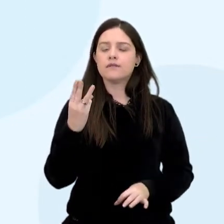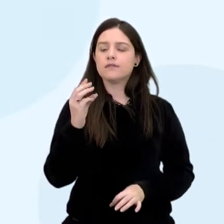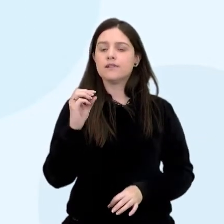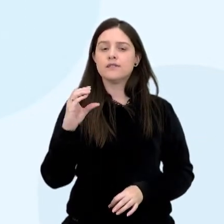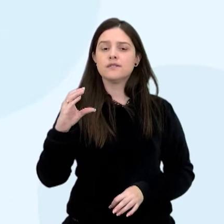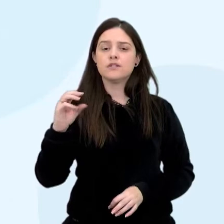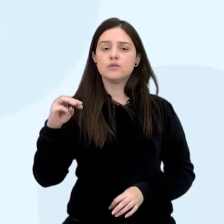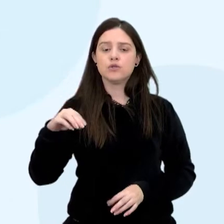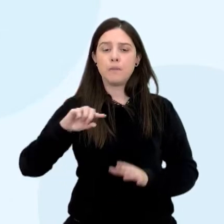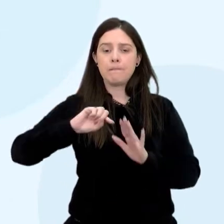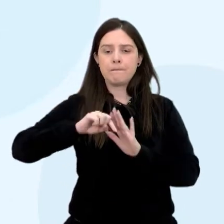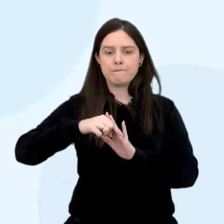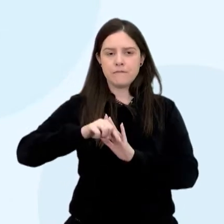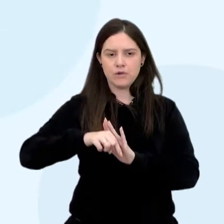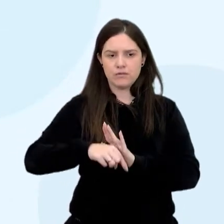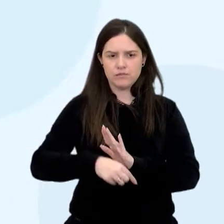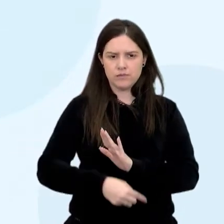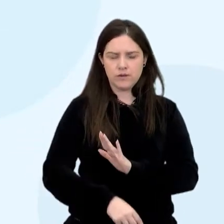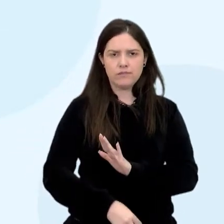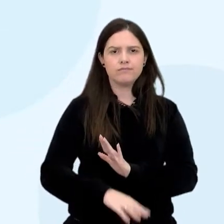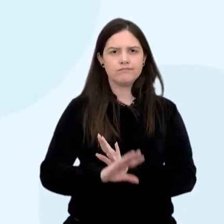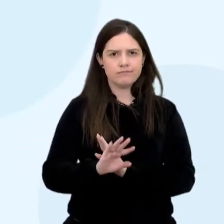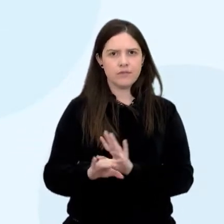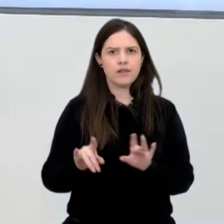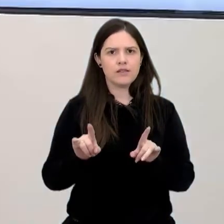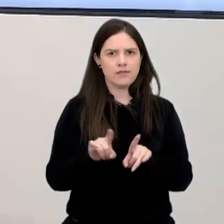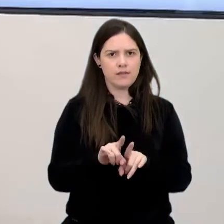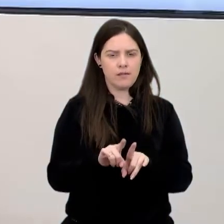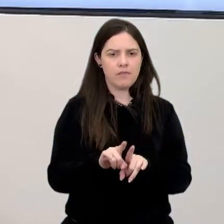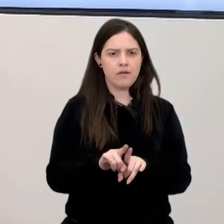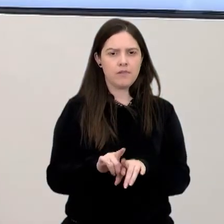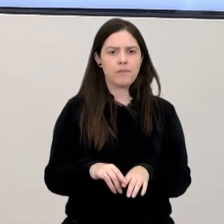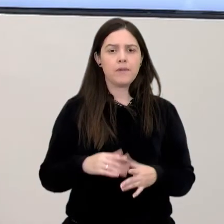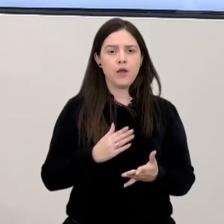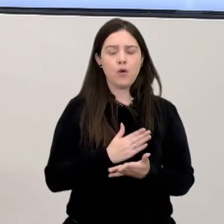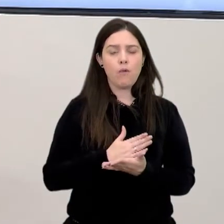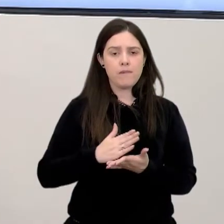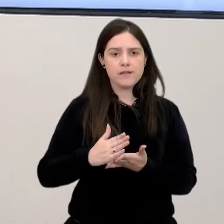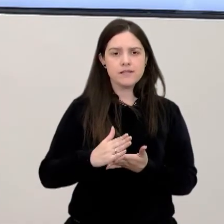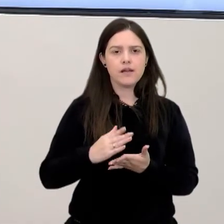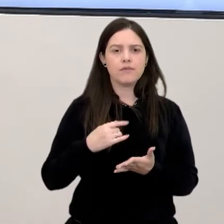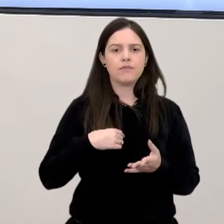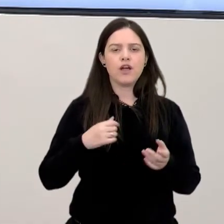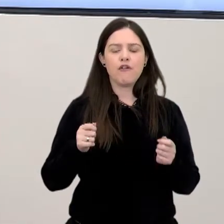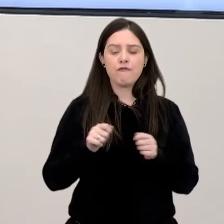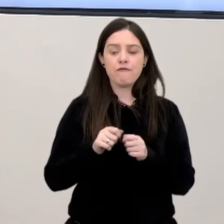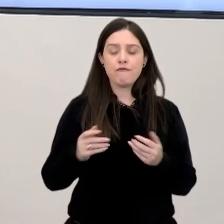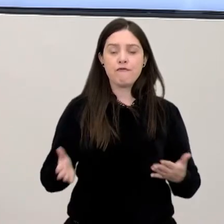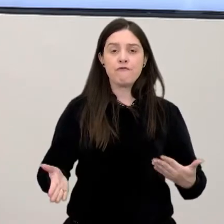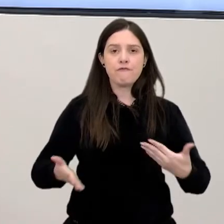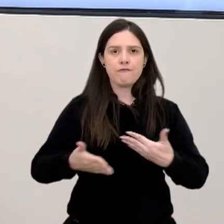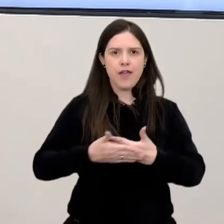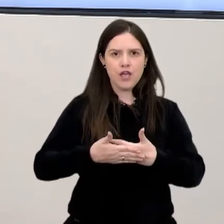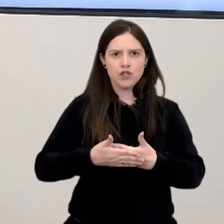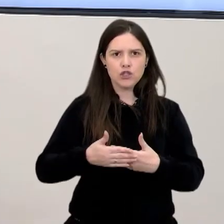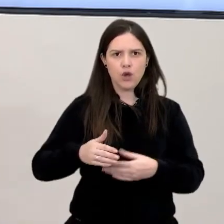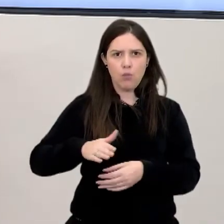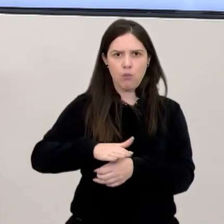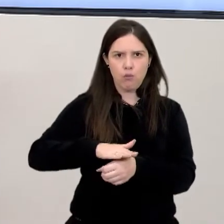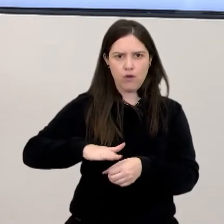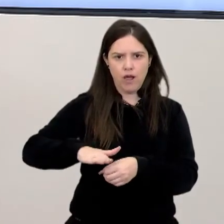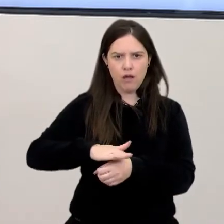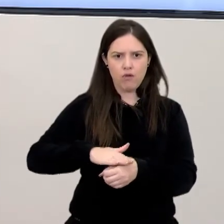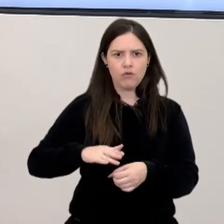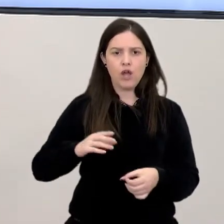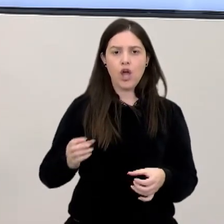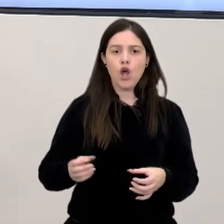um parâmetro, né? Então, mede a temperatura lá embaixo, para começar, né? Fecha o buraco, anota, registra isso, coloca